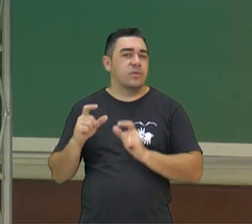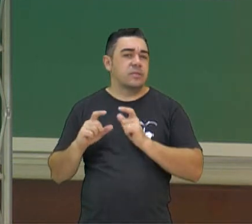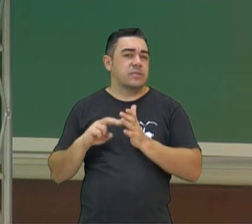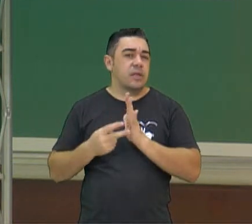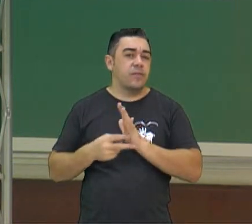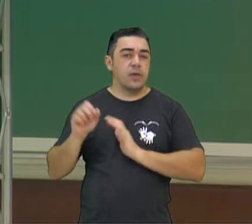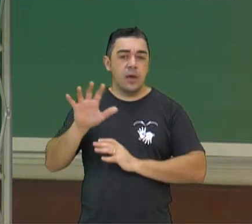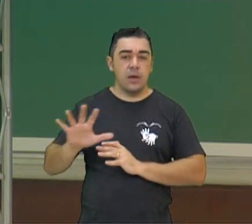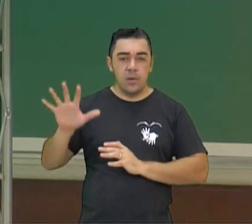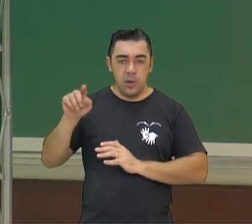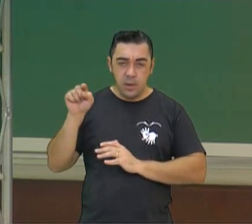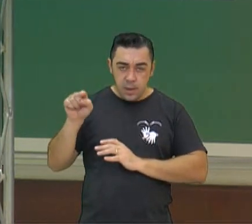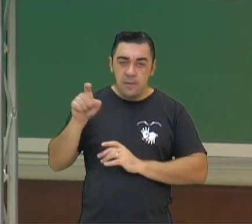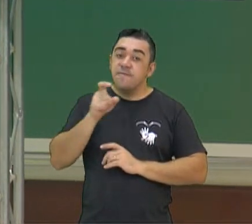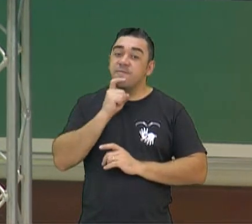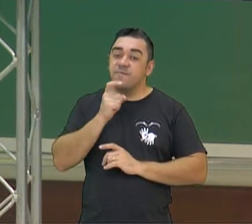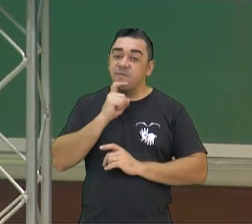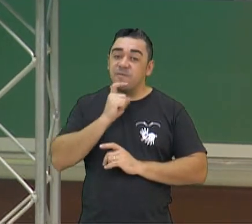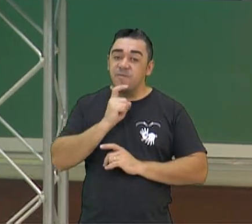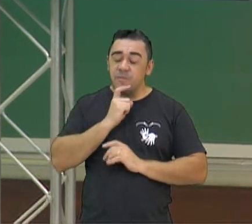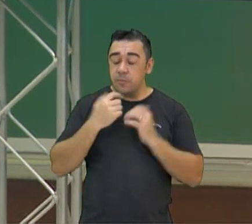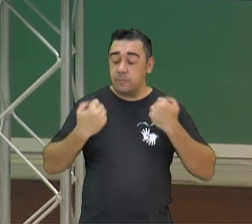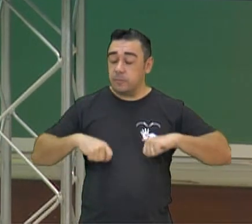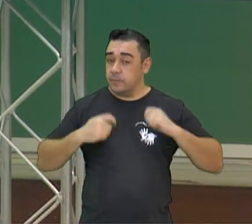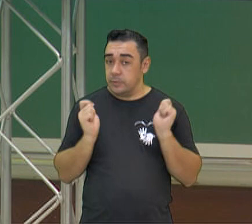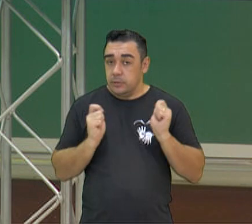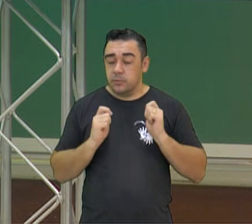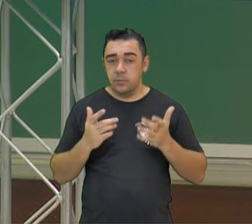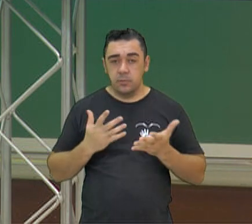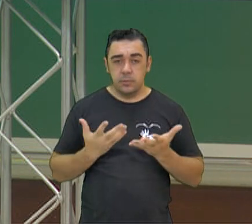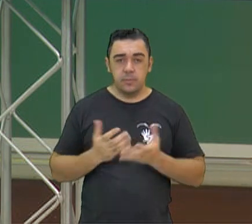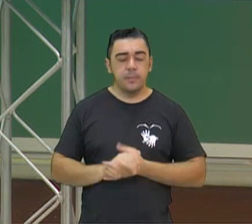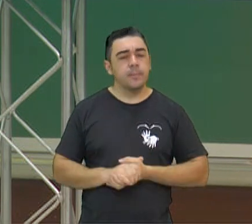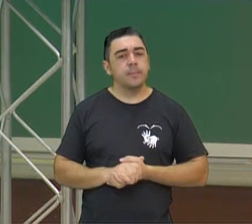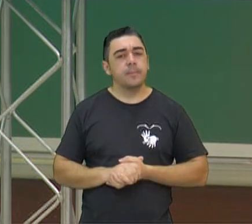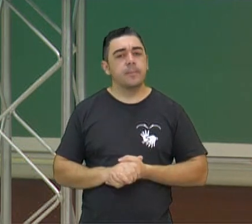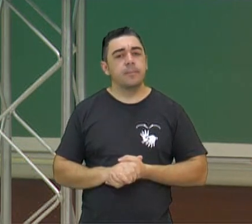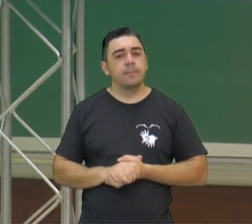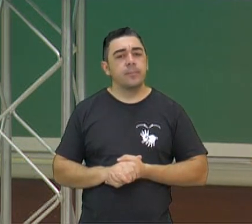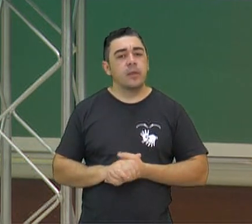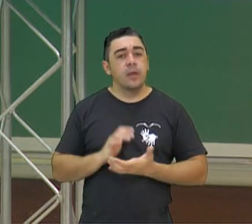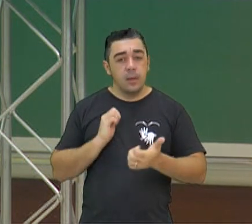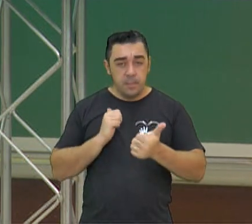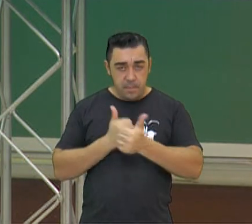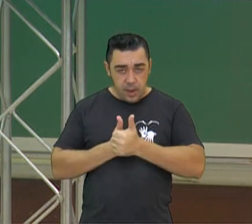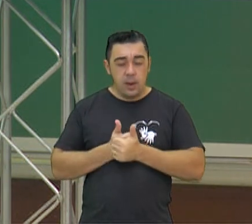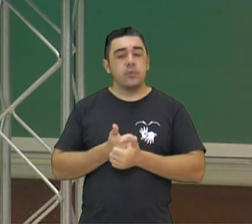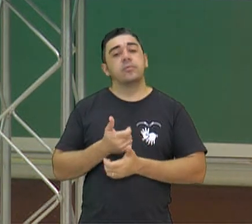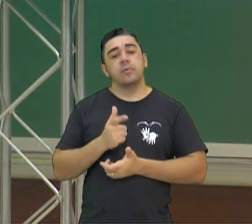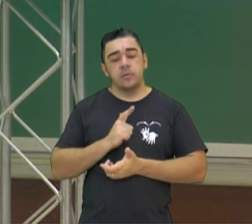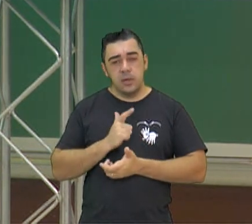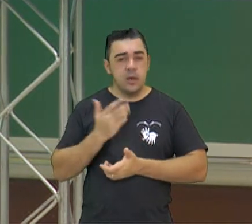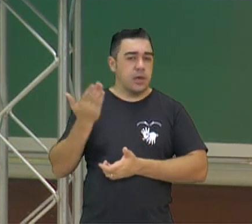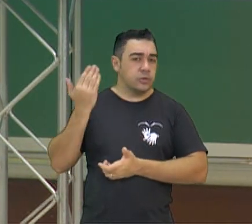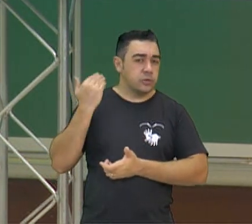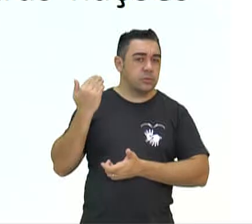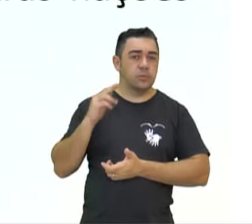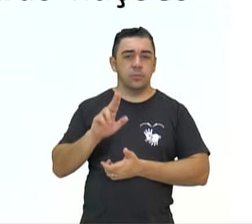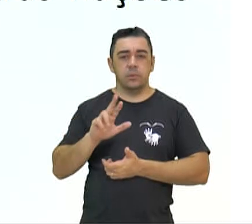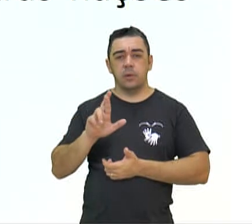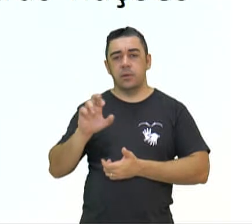você pode transferir uma ideia para outras regiões, em território da antiga União das Repúblicas Socialistas